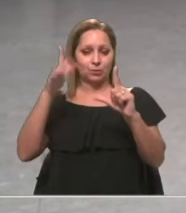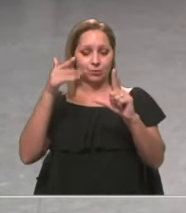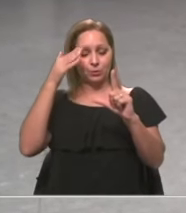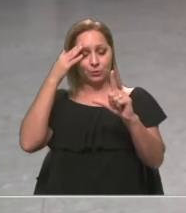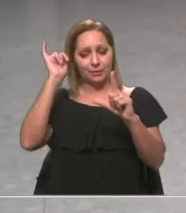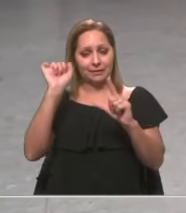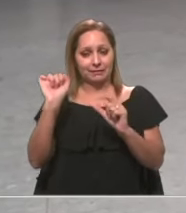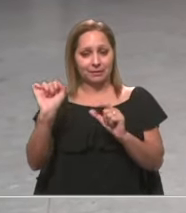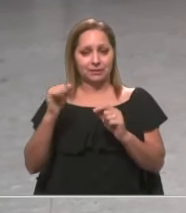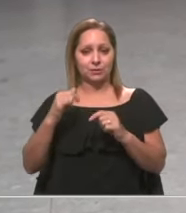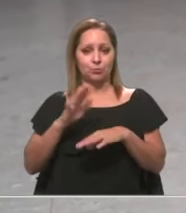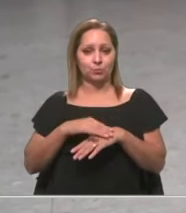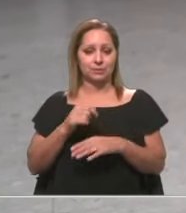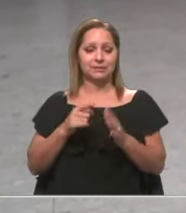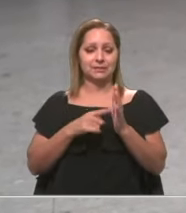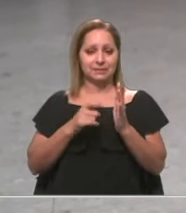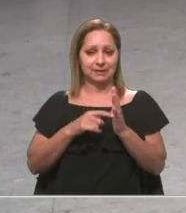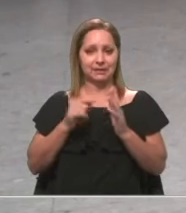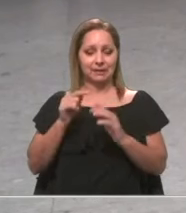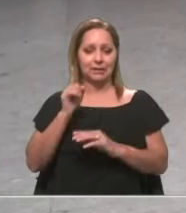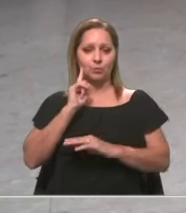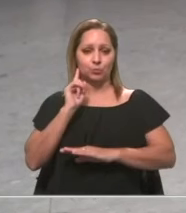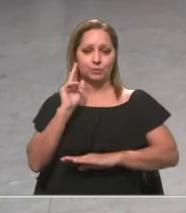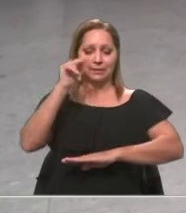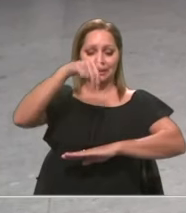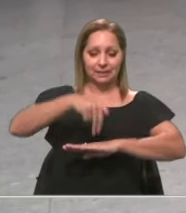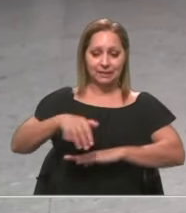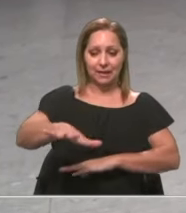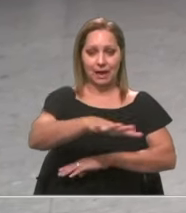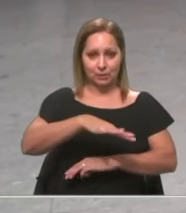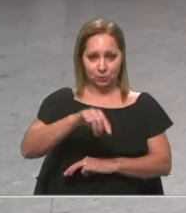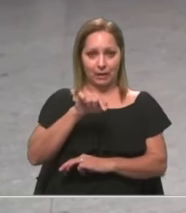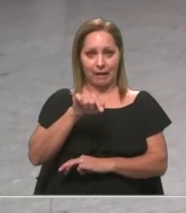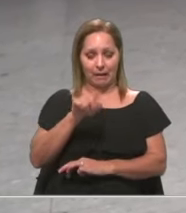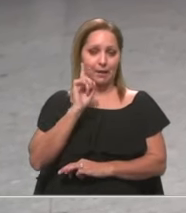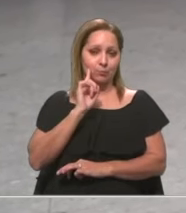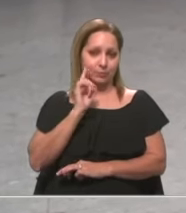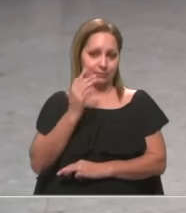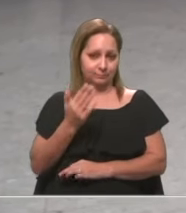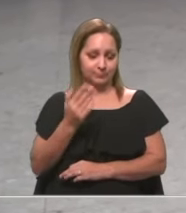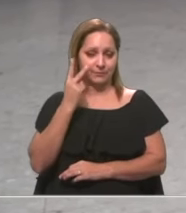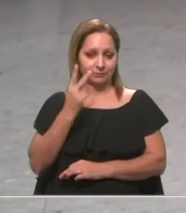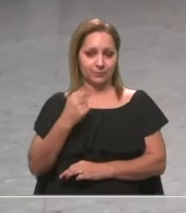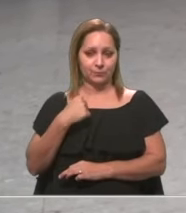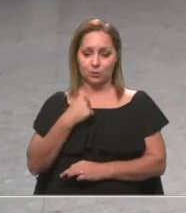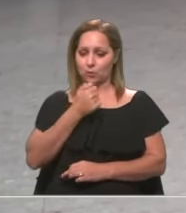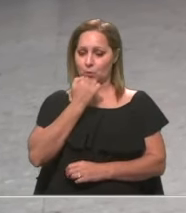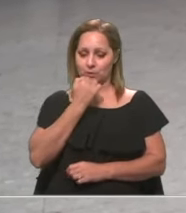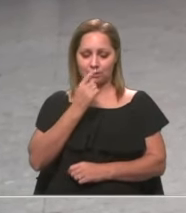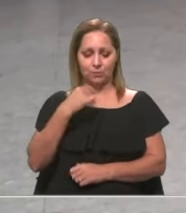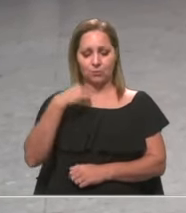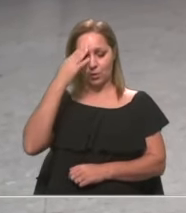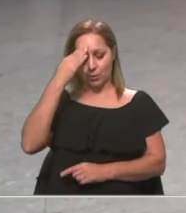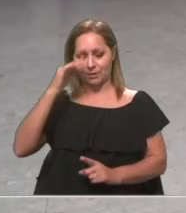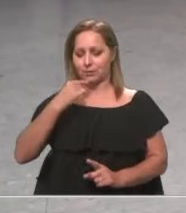a necessidade que nós sempre dissemos que era importante ir ao local e, portanto, quer dizer, não estamos contentes, achamos que a pena é pesada,